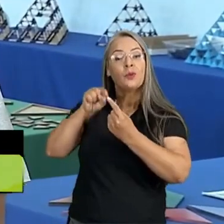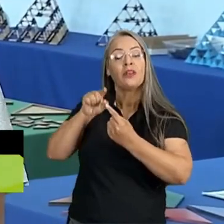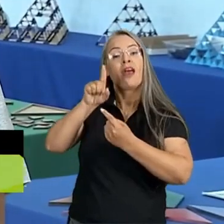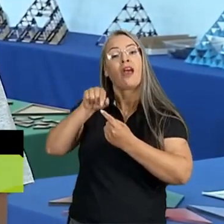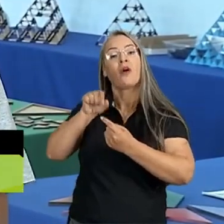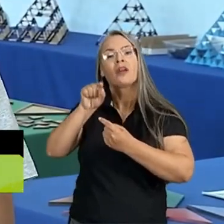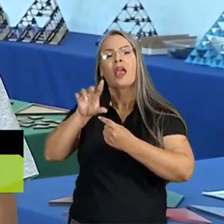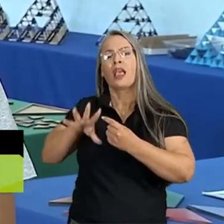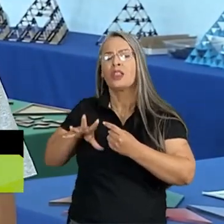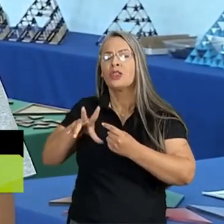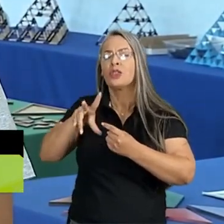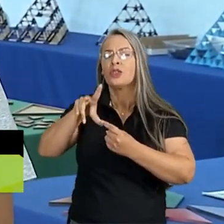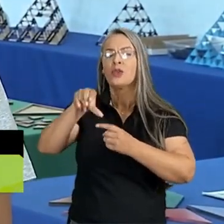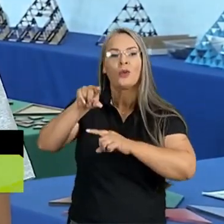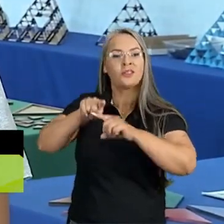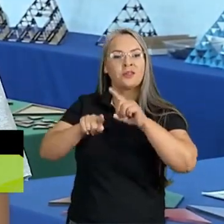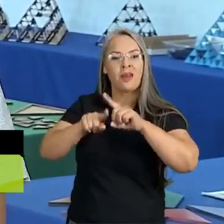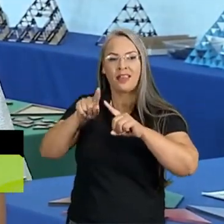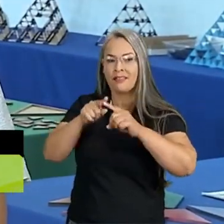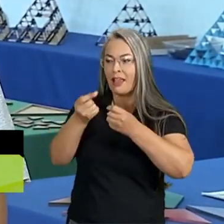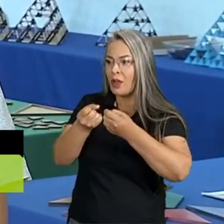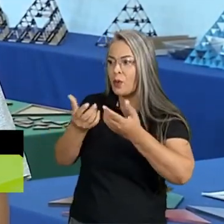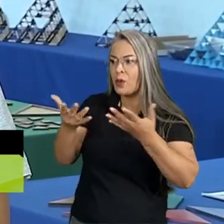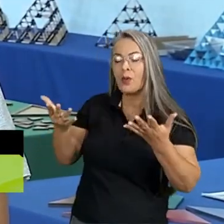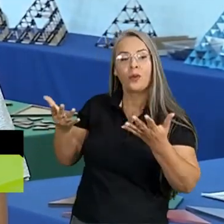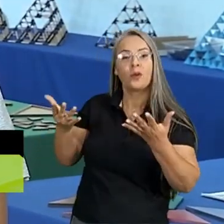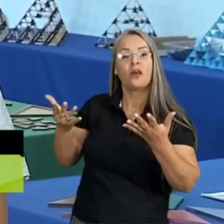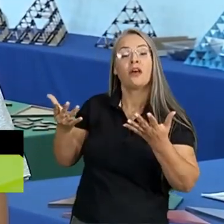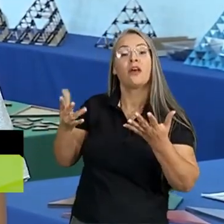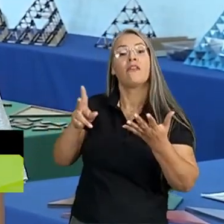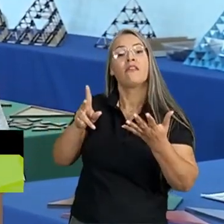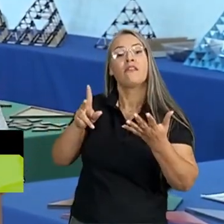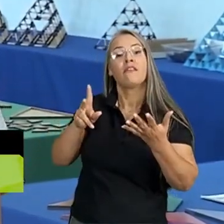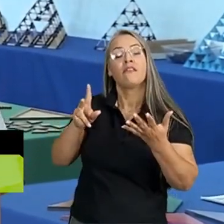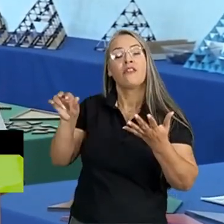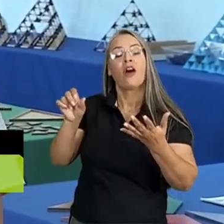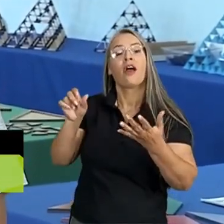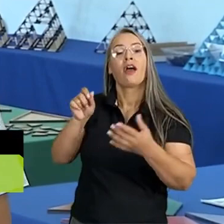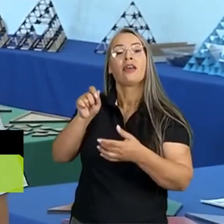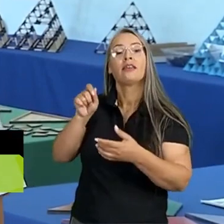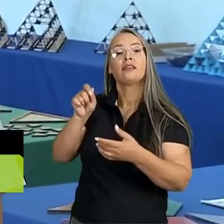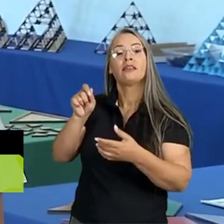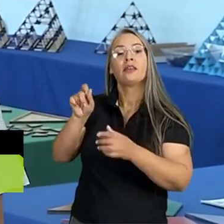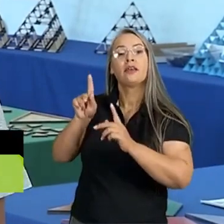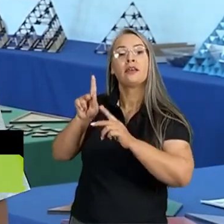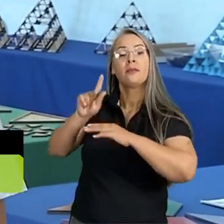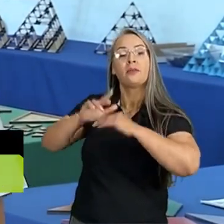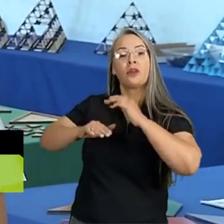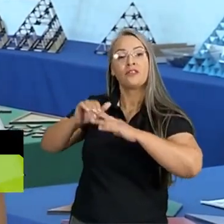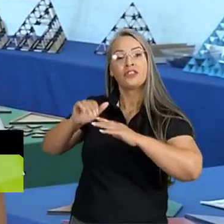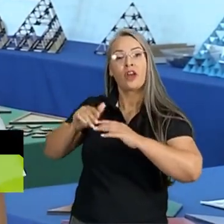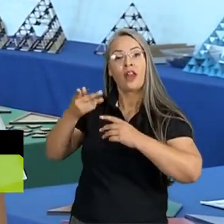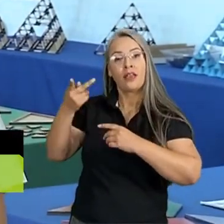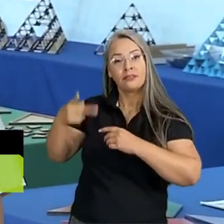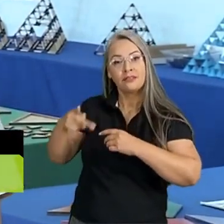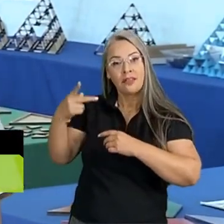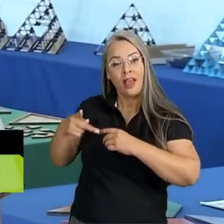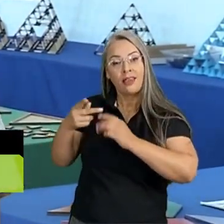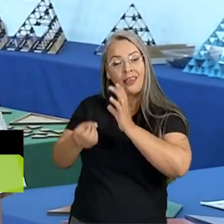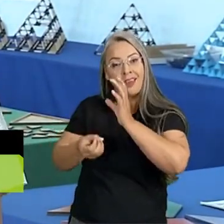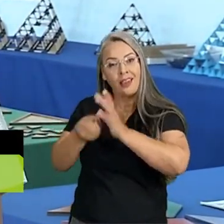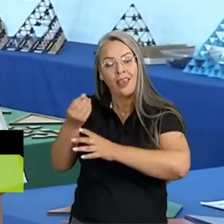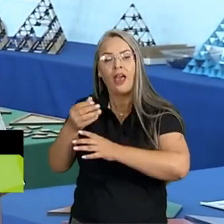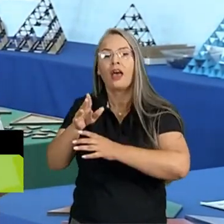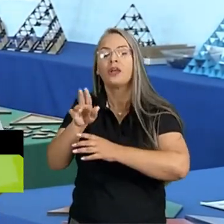pelo jogo os seus brinquedos foram desenvolvidos por nós mesmo não a partir daí material reciclado